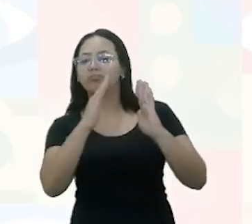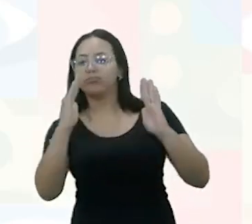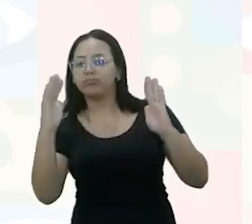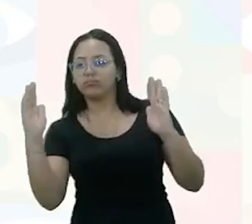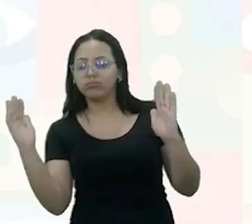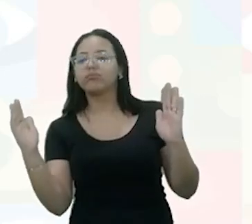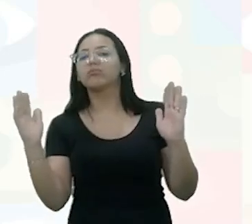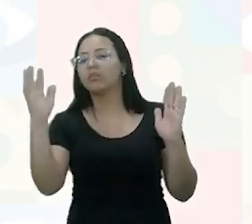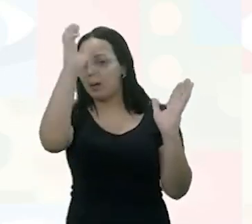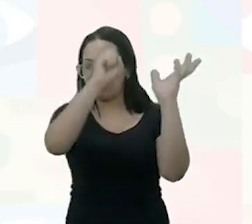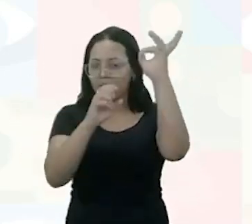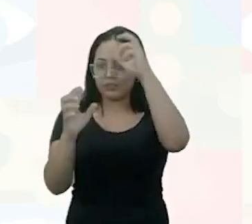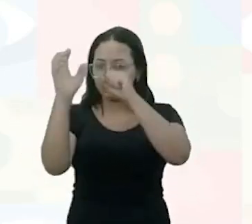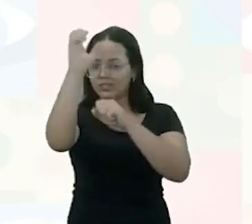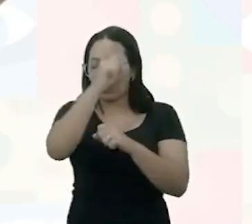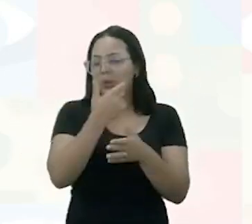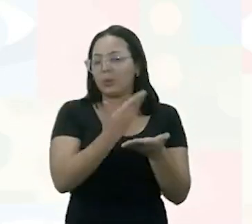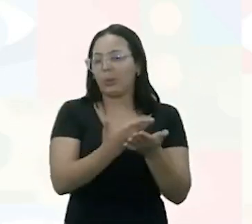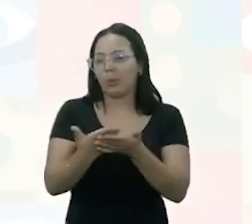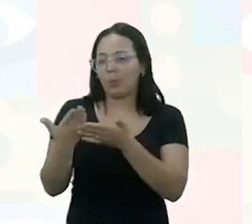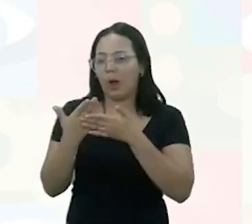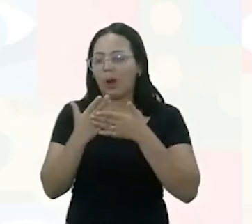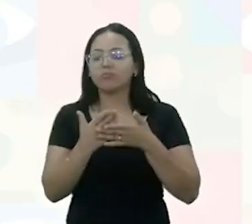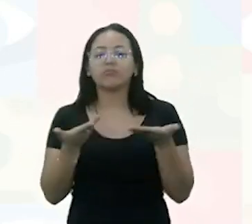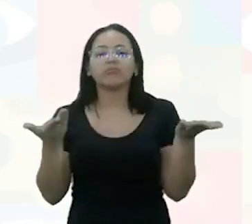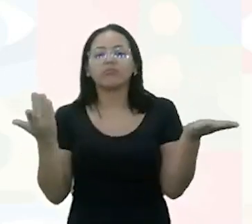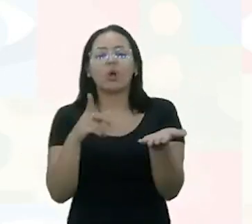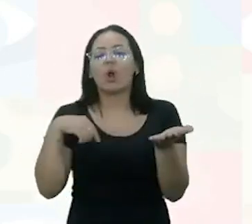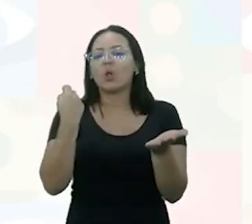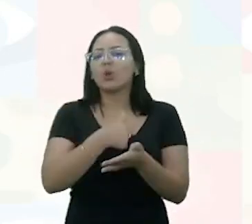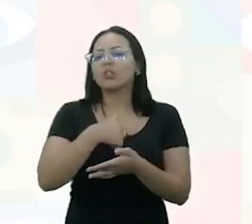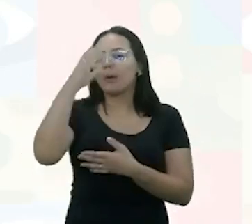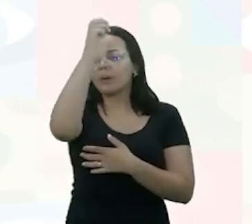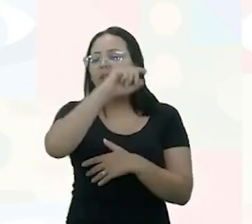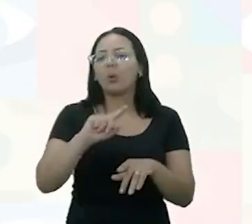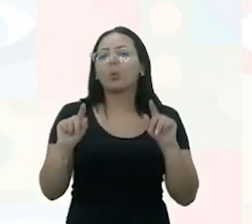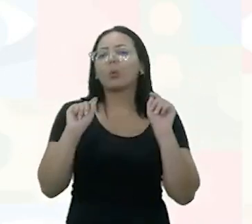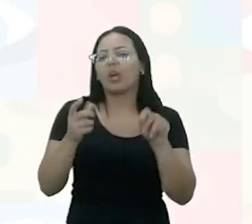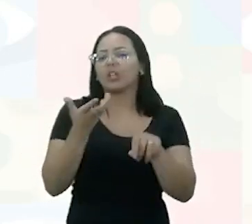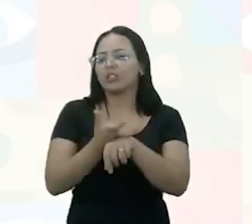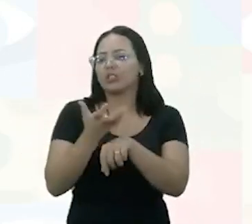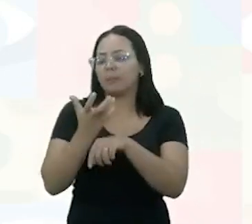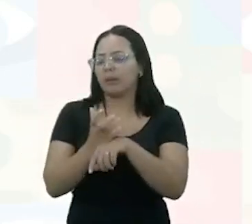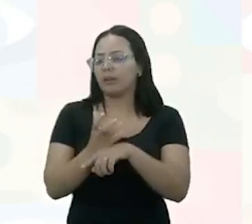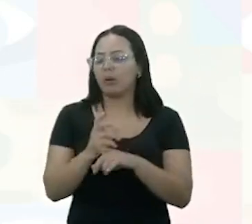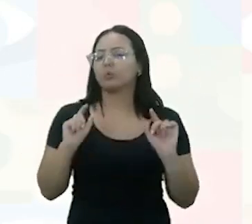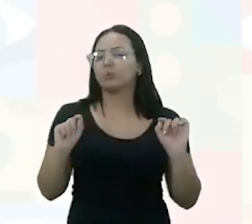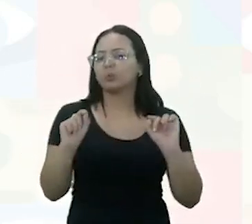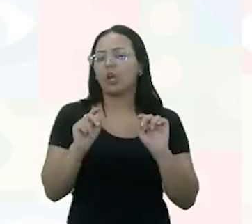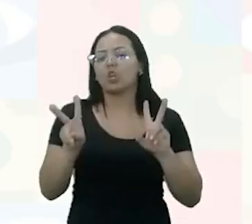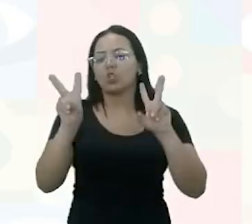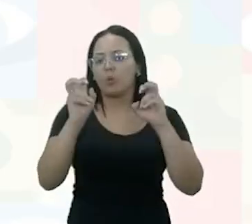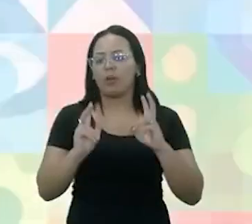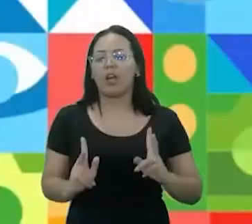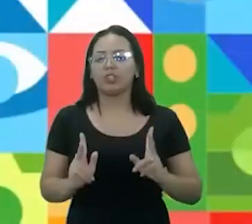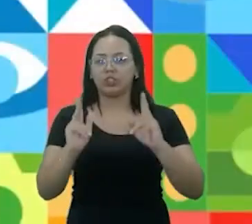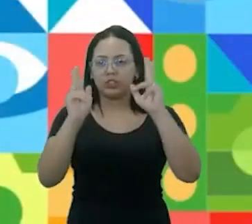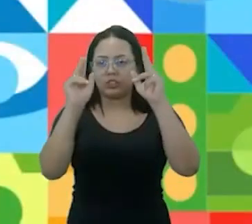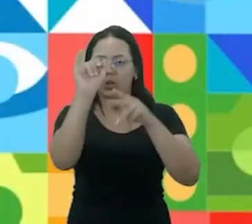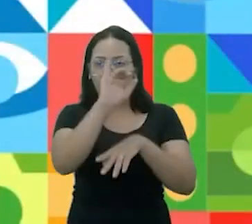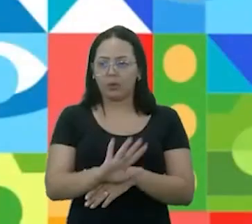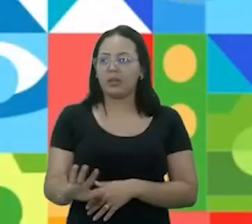de aprendizagem. E o que é que a gente vai aprender nessa disciplina? Edição de imagens e